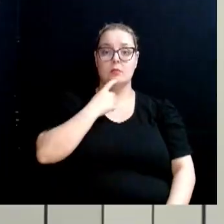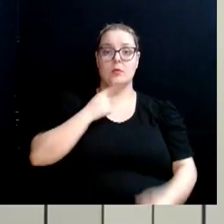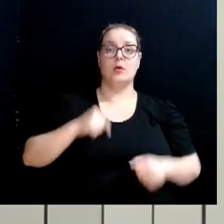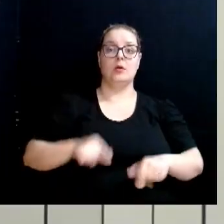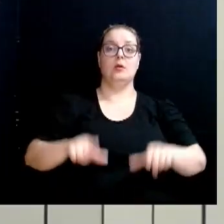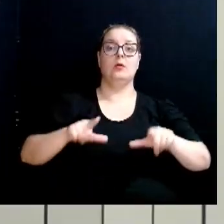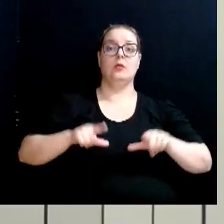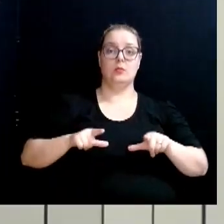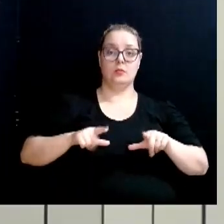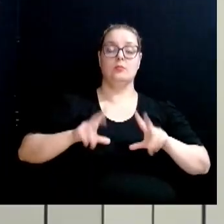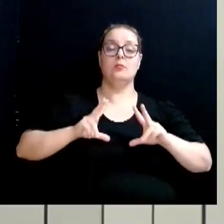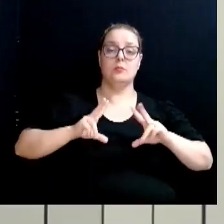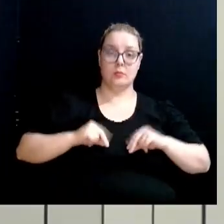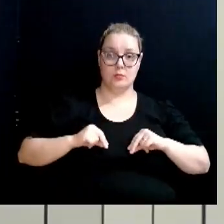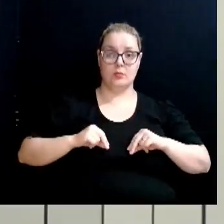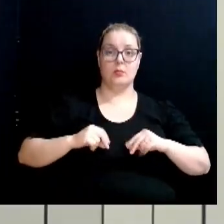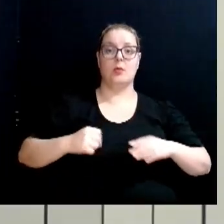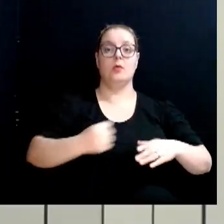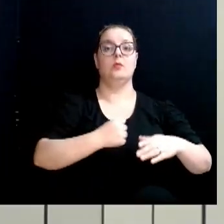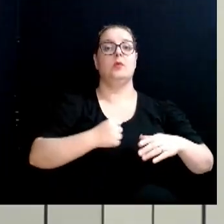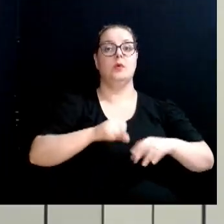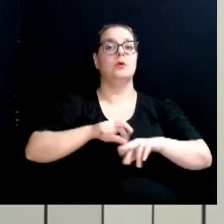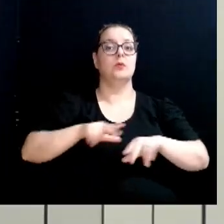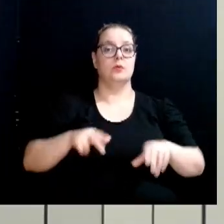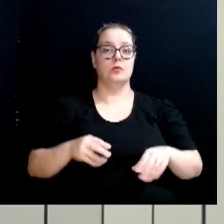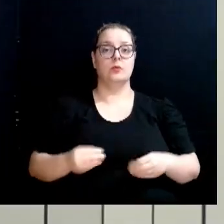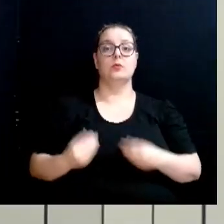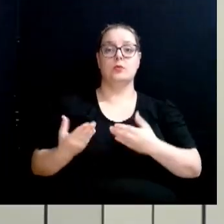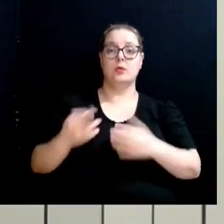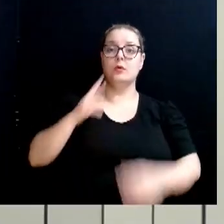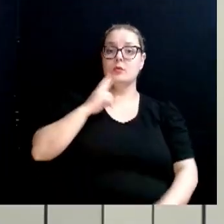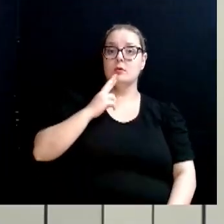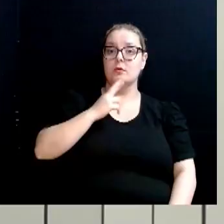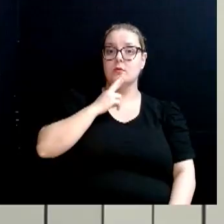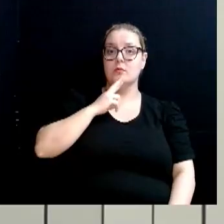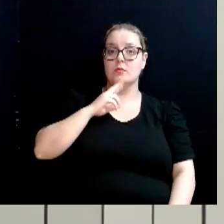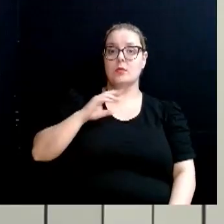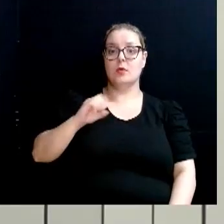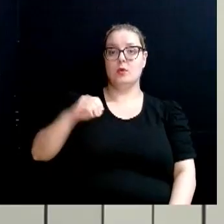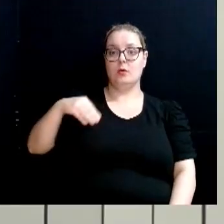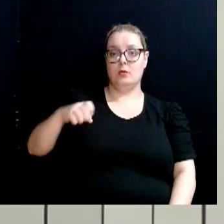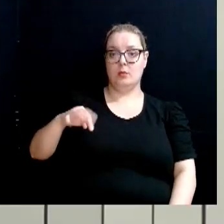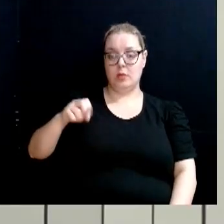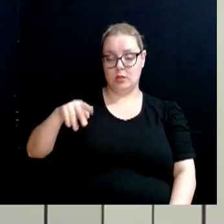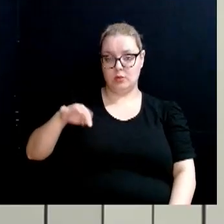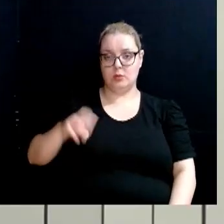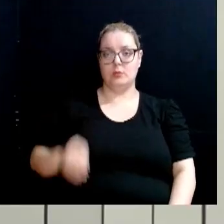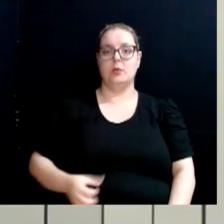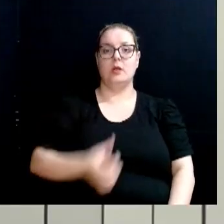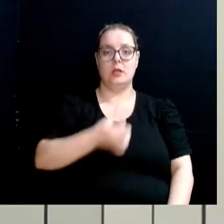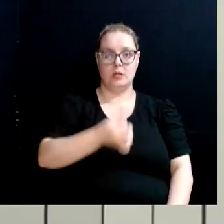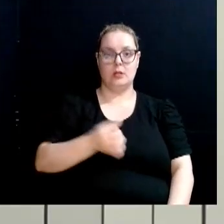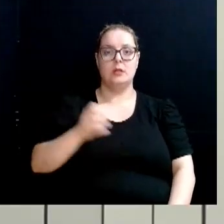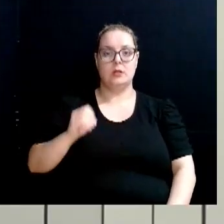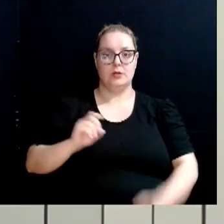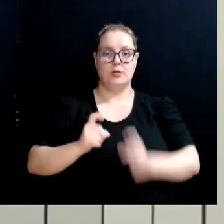de mérito gastronômico ao restaurante O Matuto na 60ª reunião